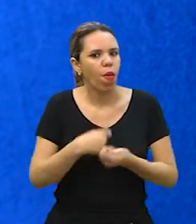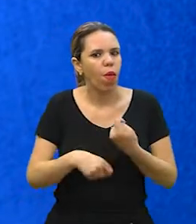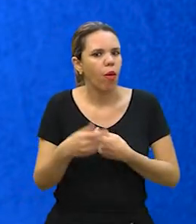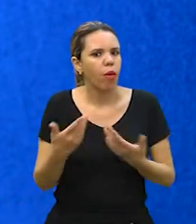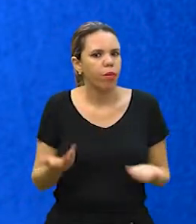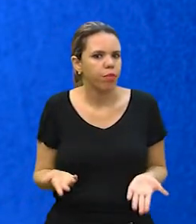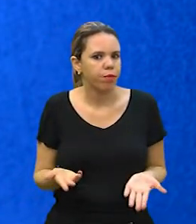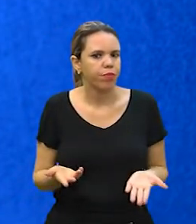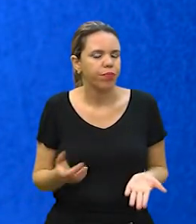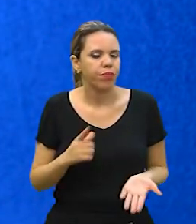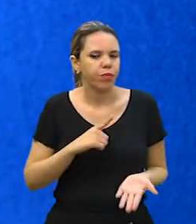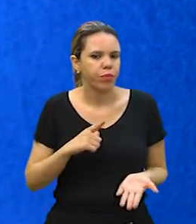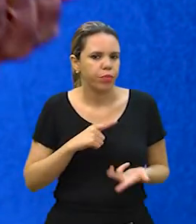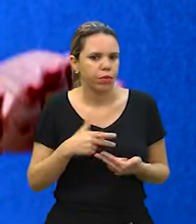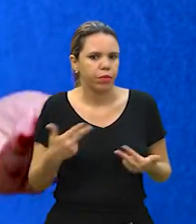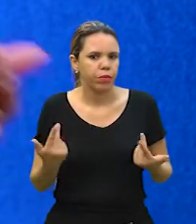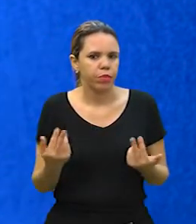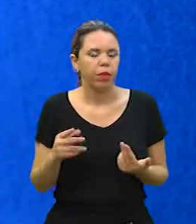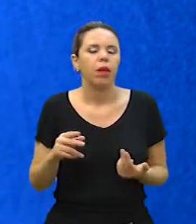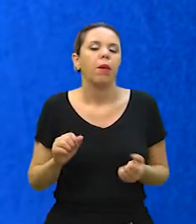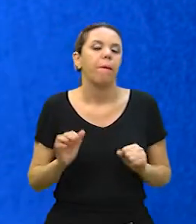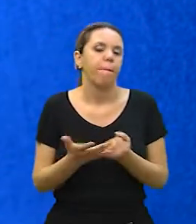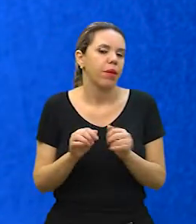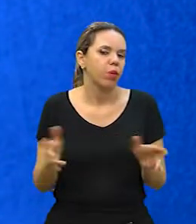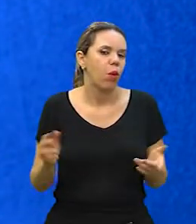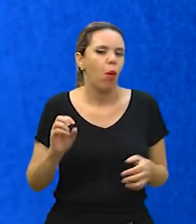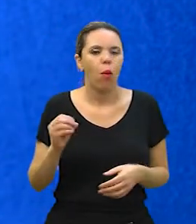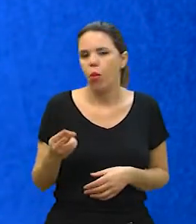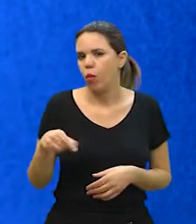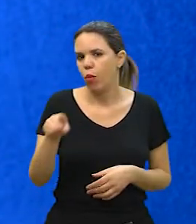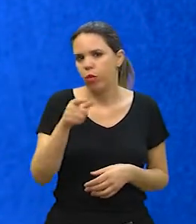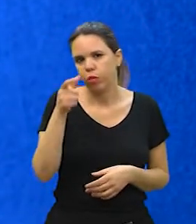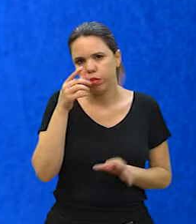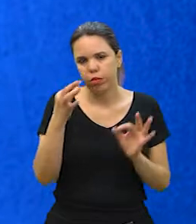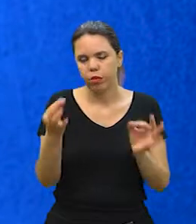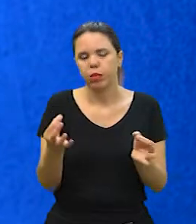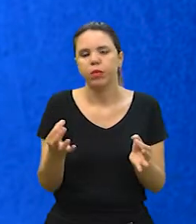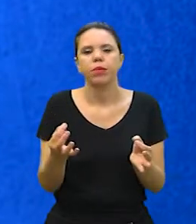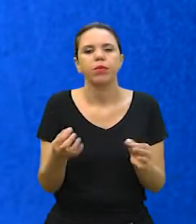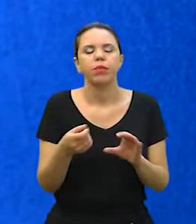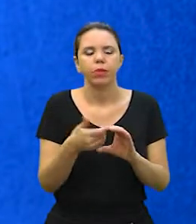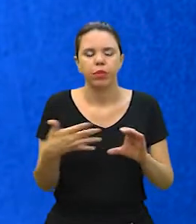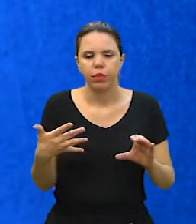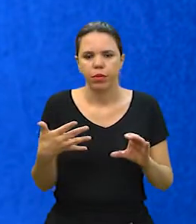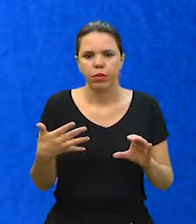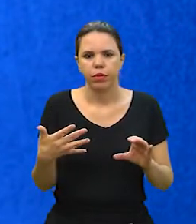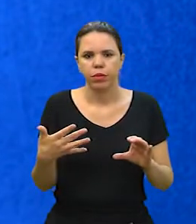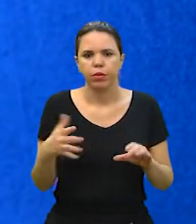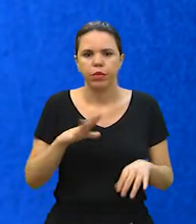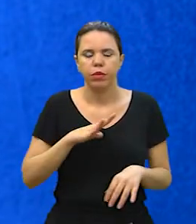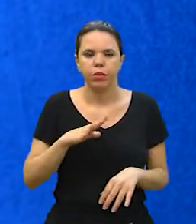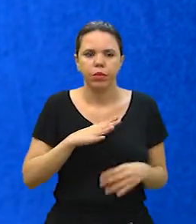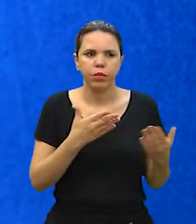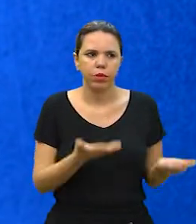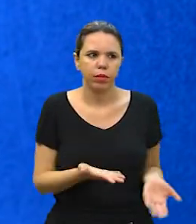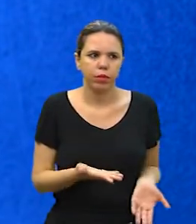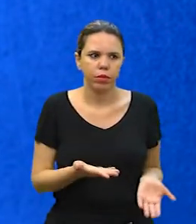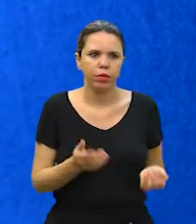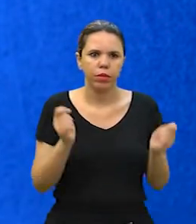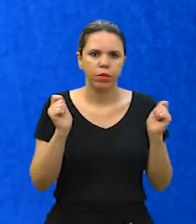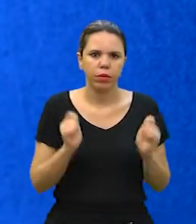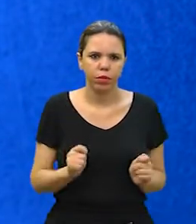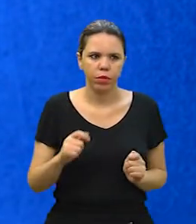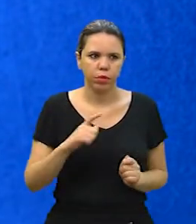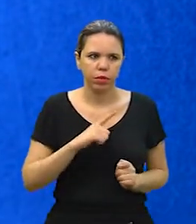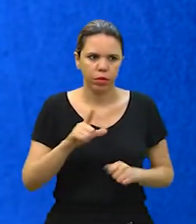negócio quando há uma situação como a pandemia ou quando você observa a característica daquela cidade para que você